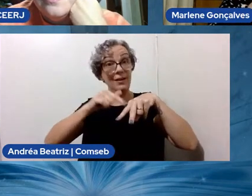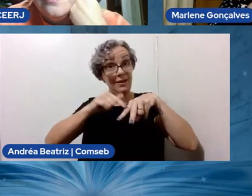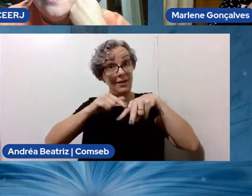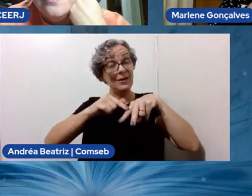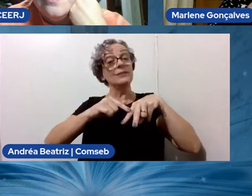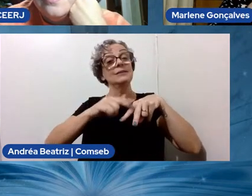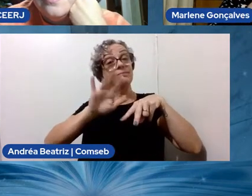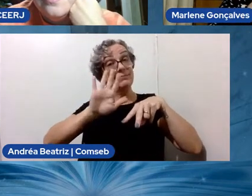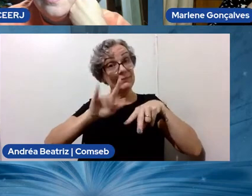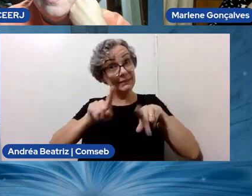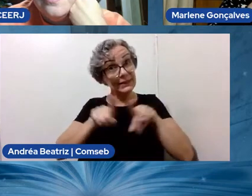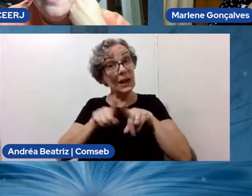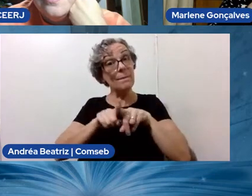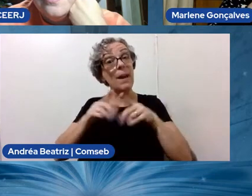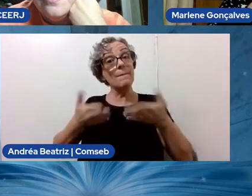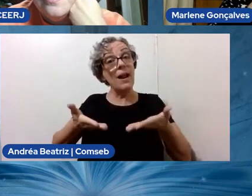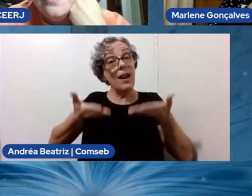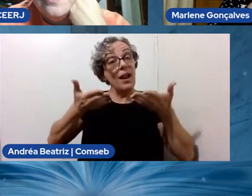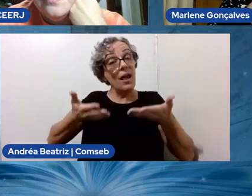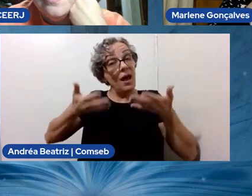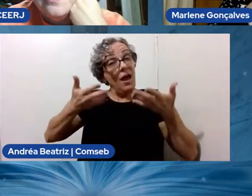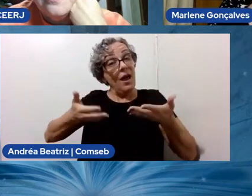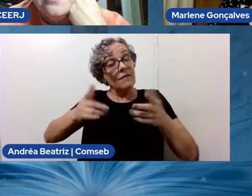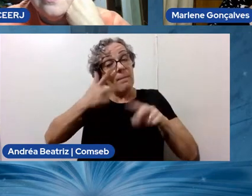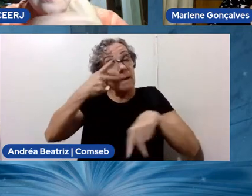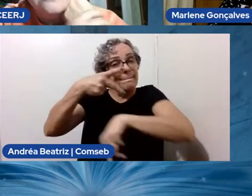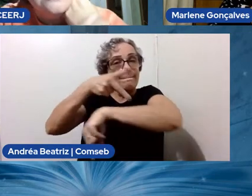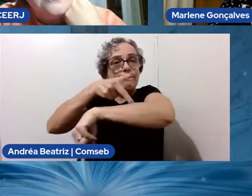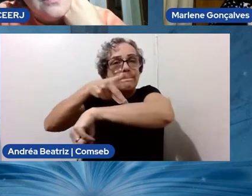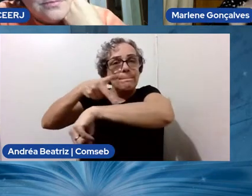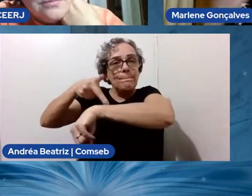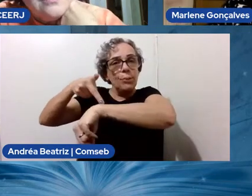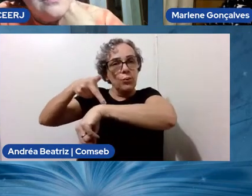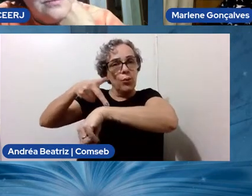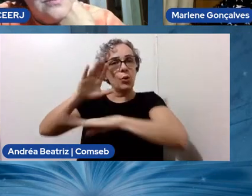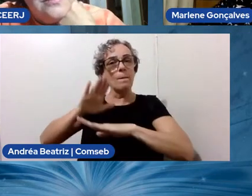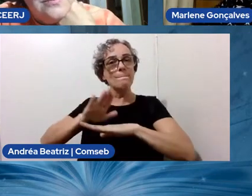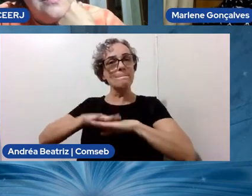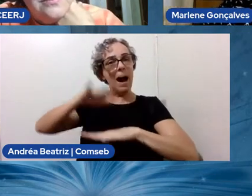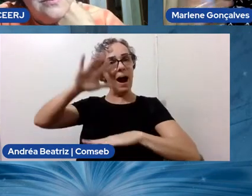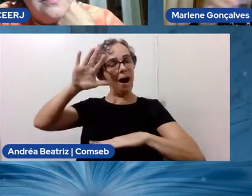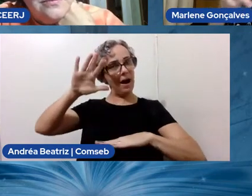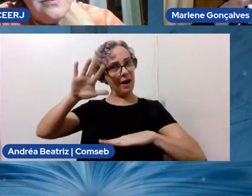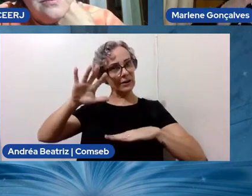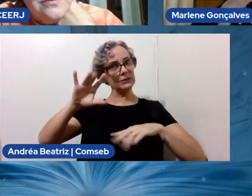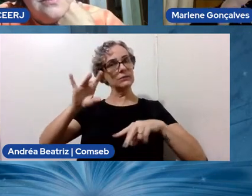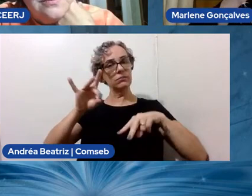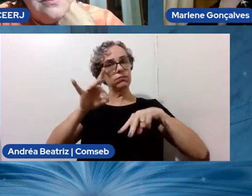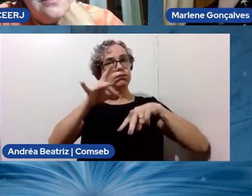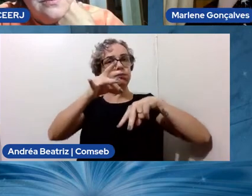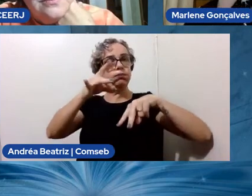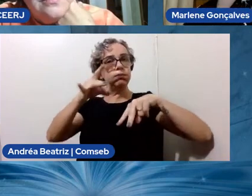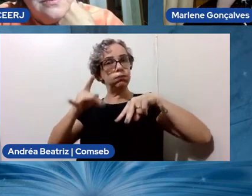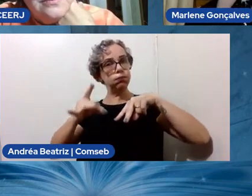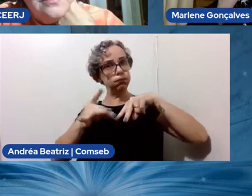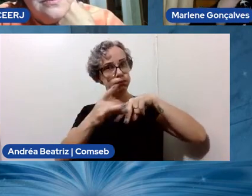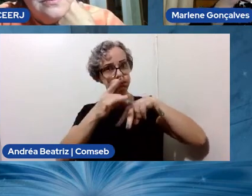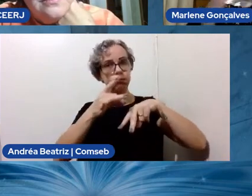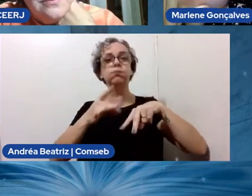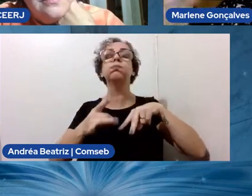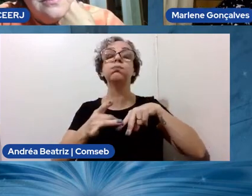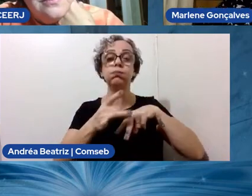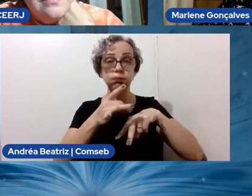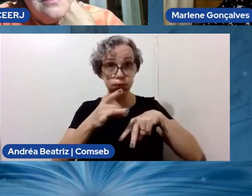né, mais transparente, mais purificado, vamos ter que ter também um corpo orgânico compatível